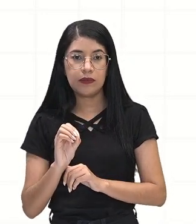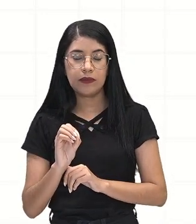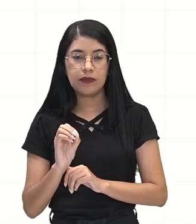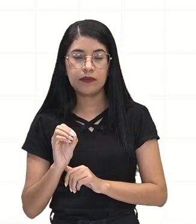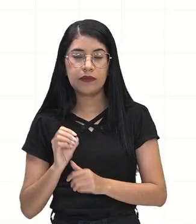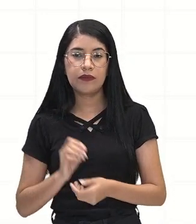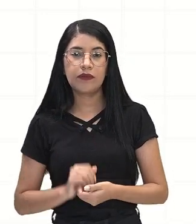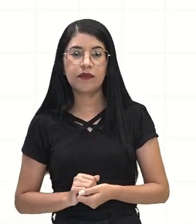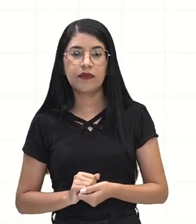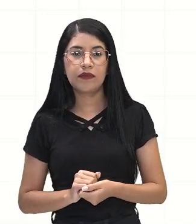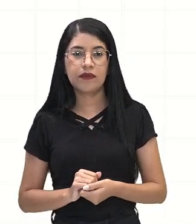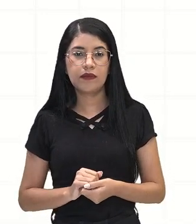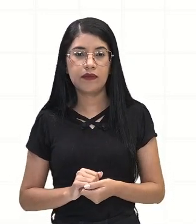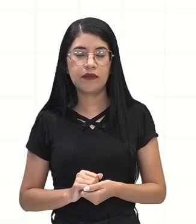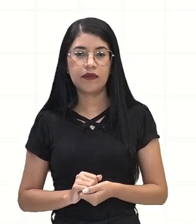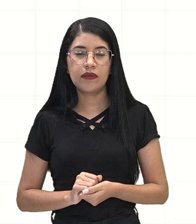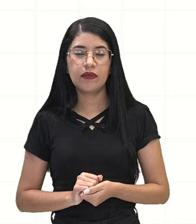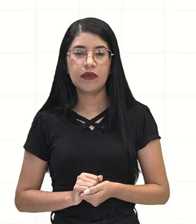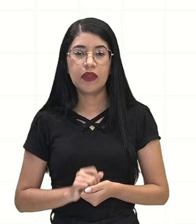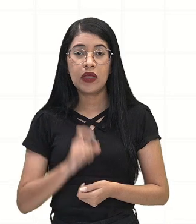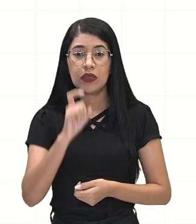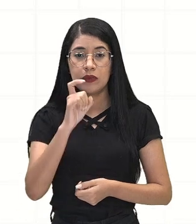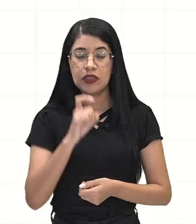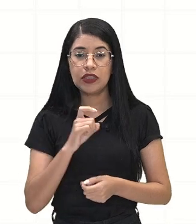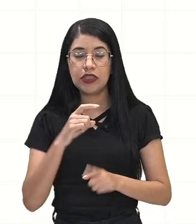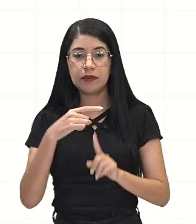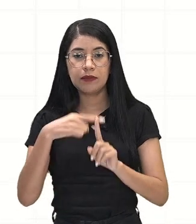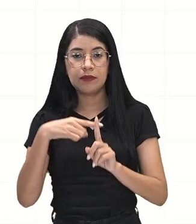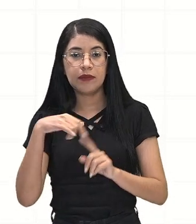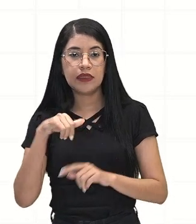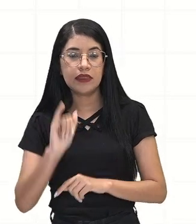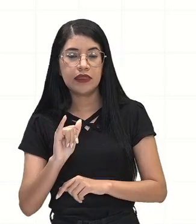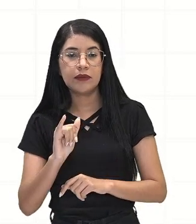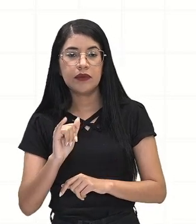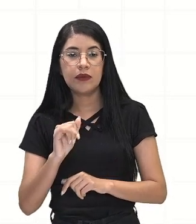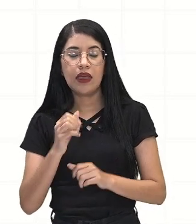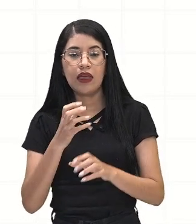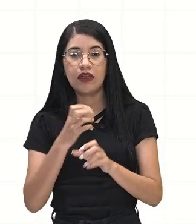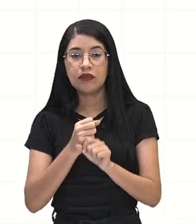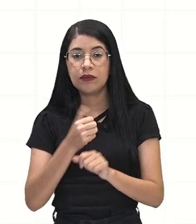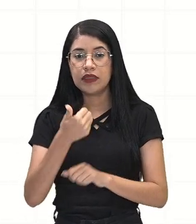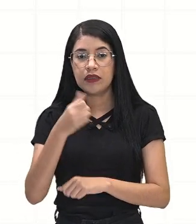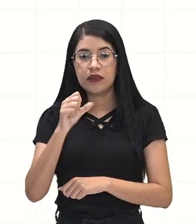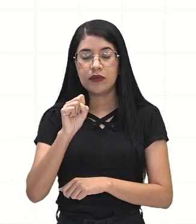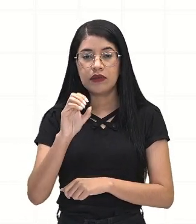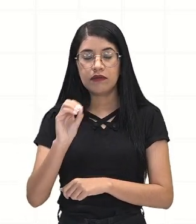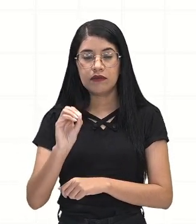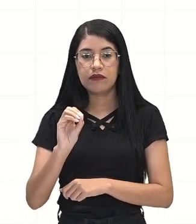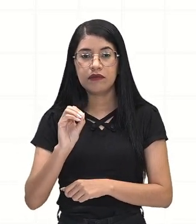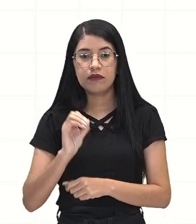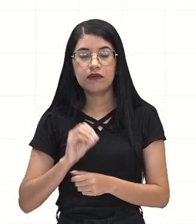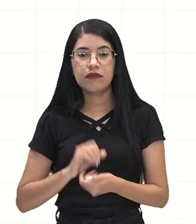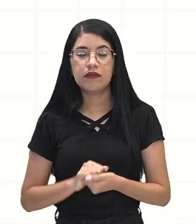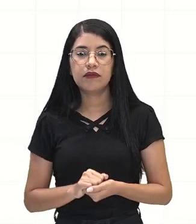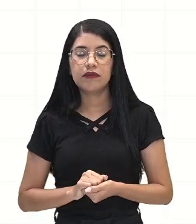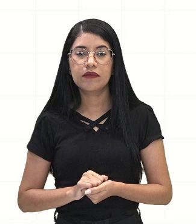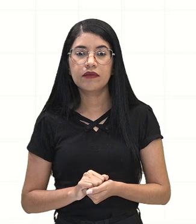sabemos? Que x mais y tem que ser igual a 180 graus, correto?